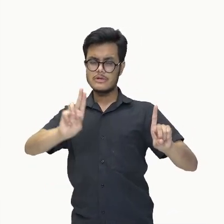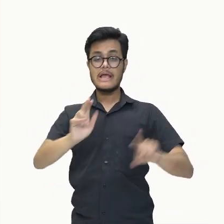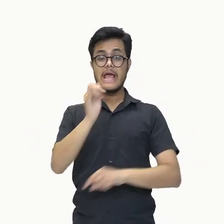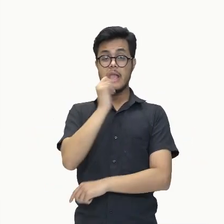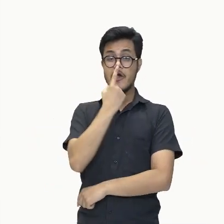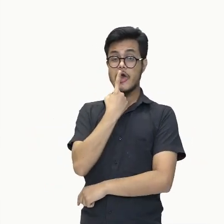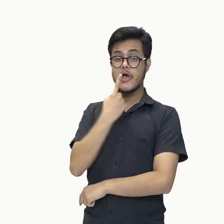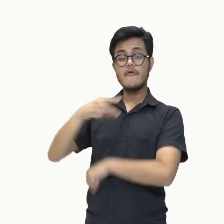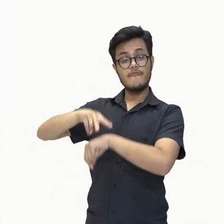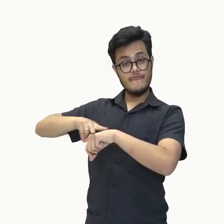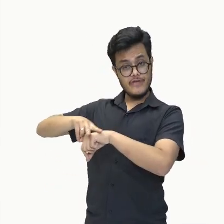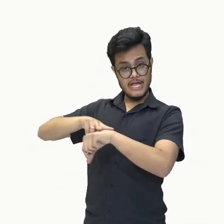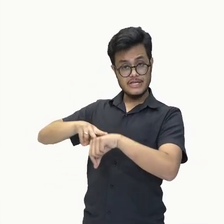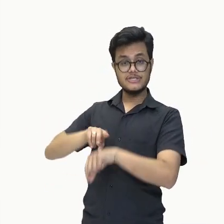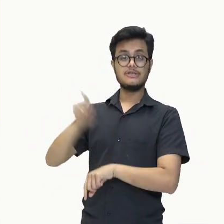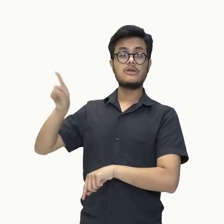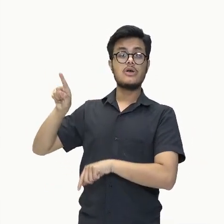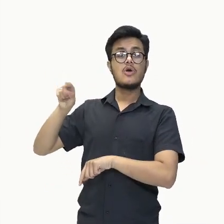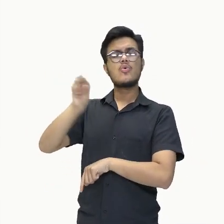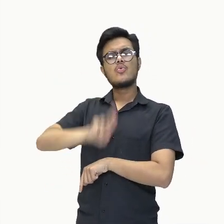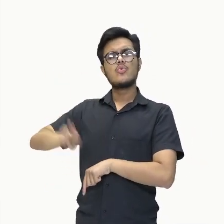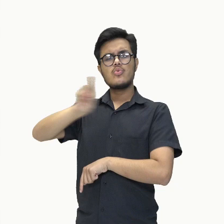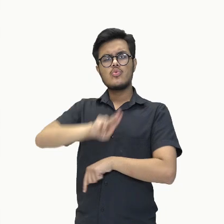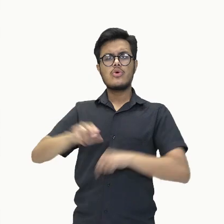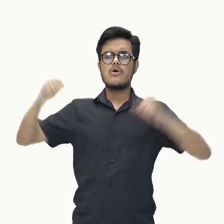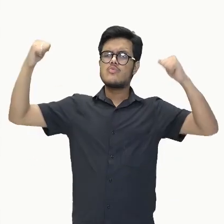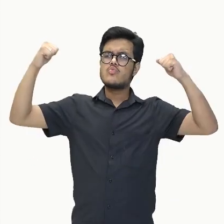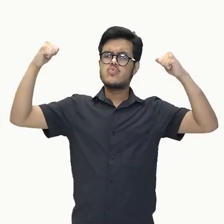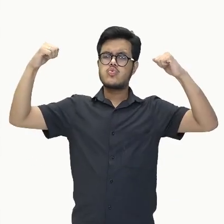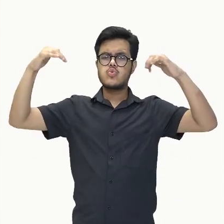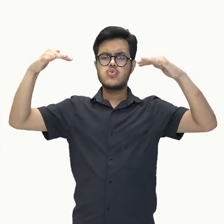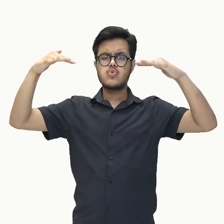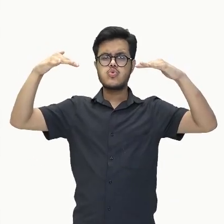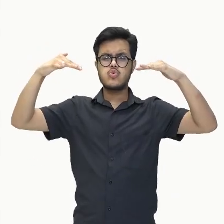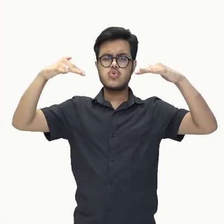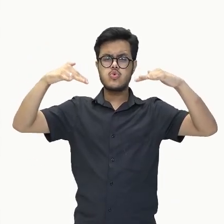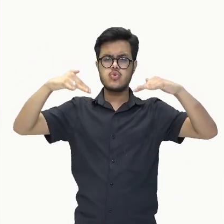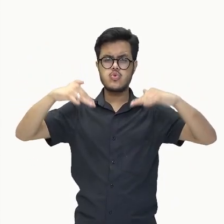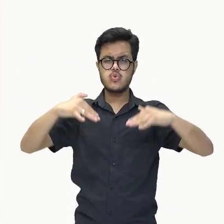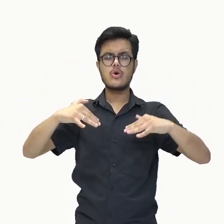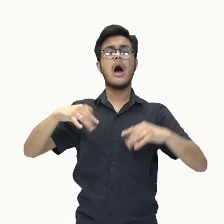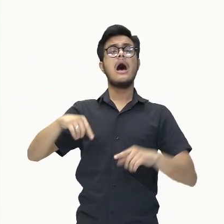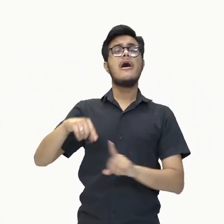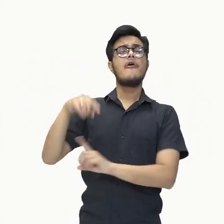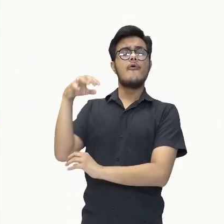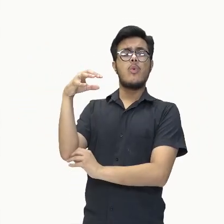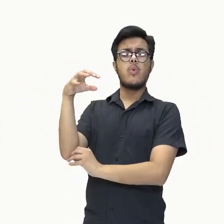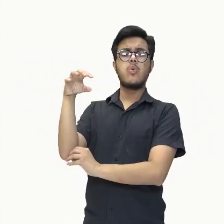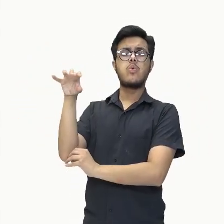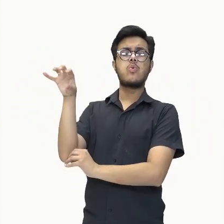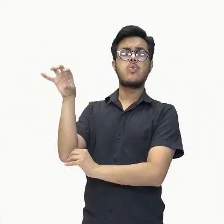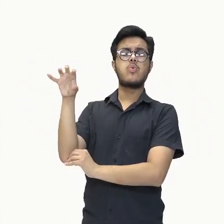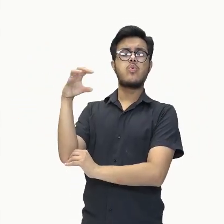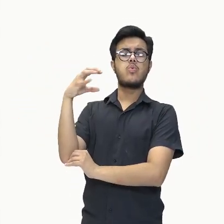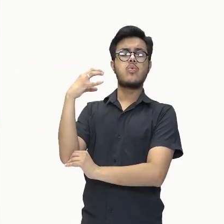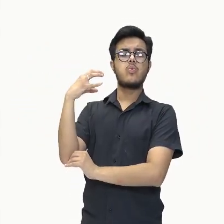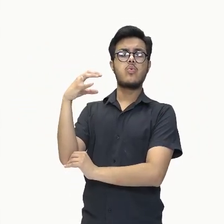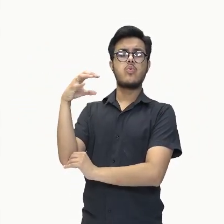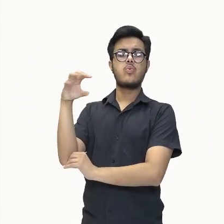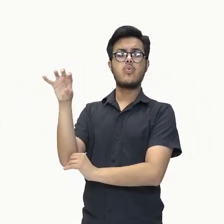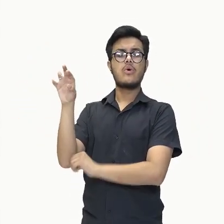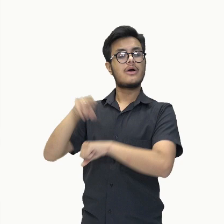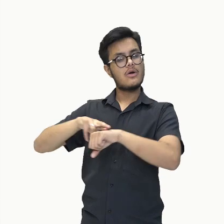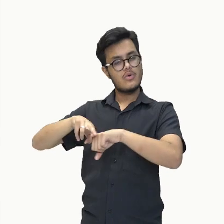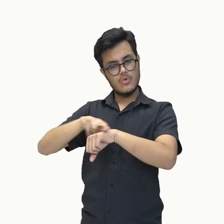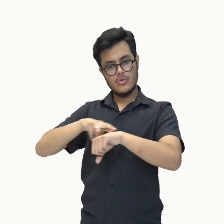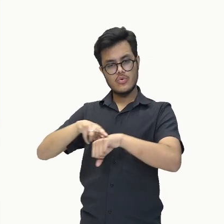coluna verde do ar-condicionado. Em roxo, ventilador e circulador. E em bege ali, o climatizador